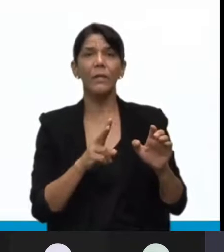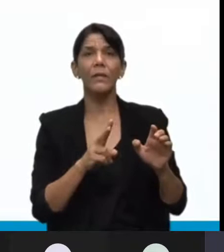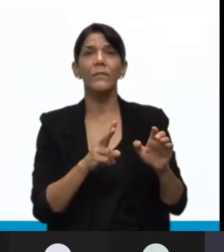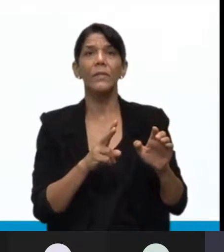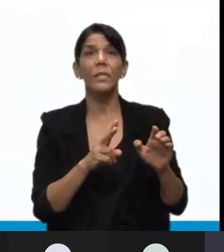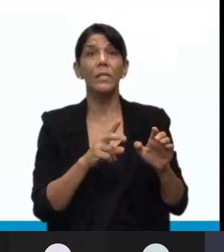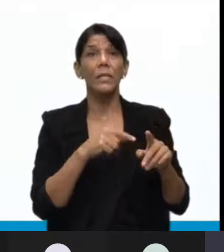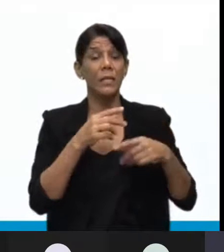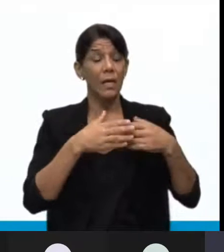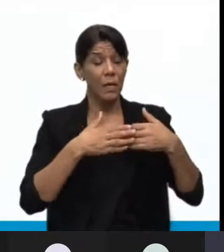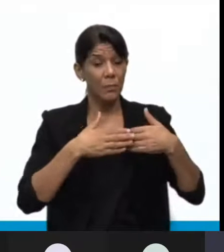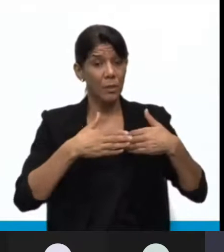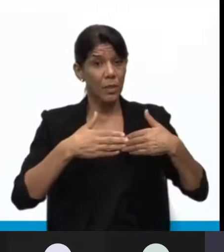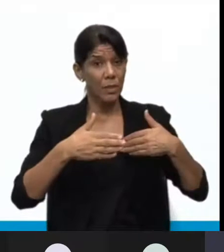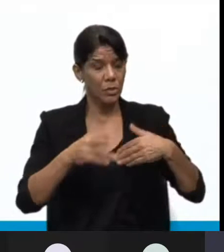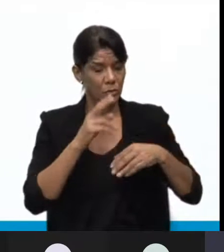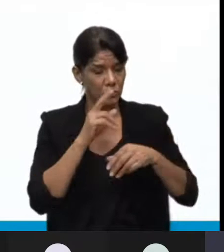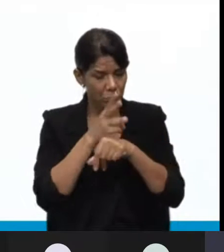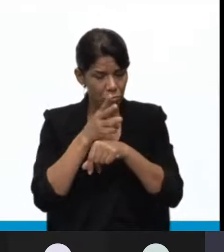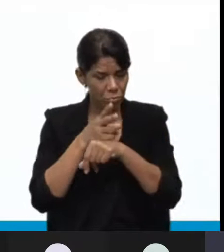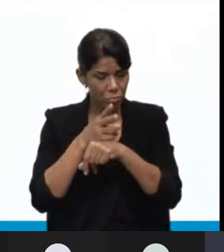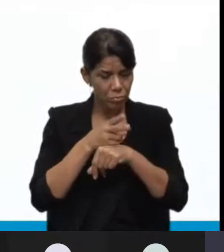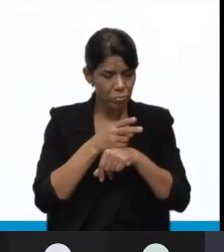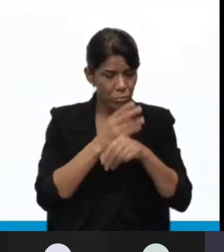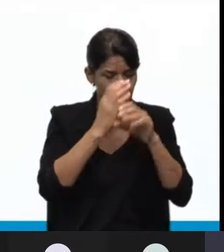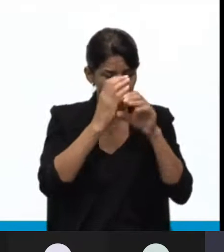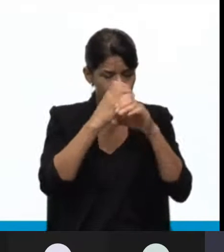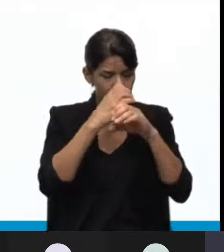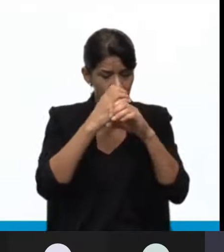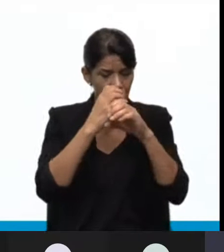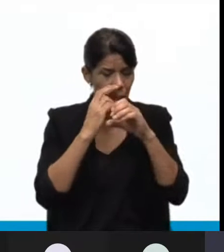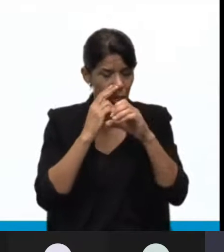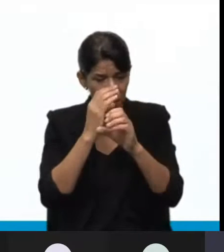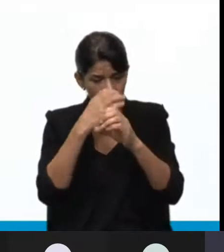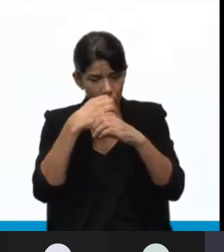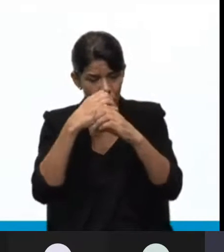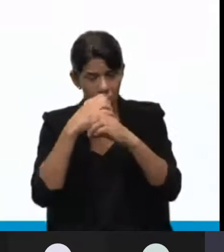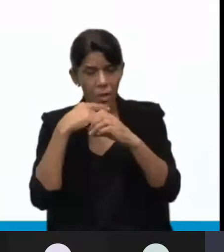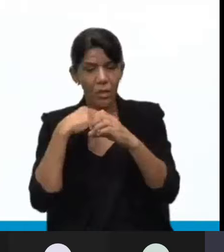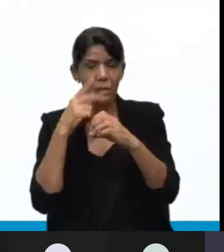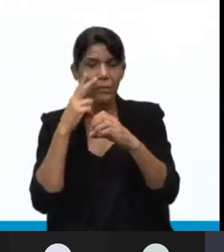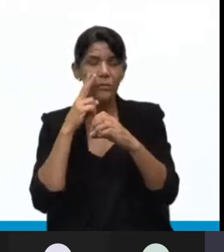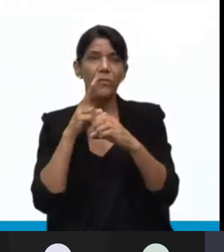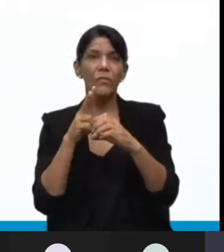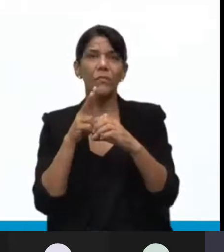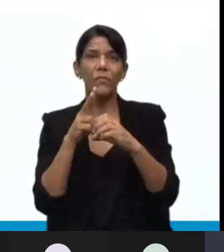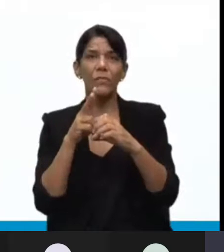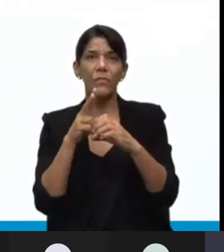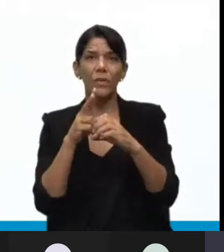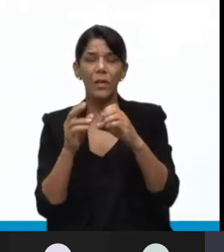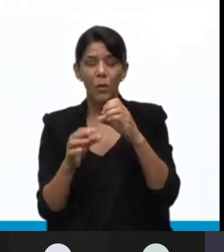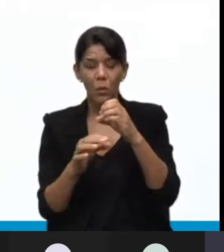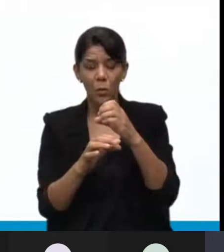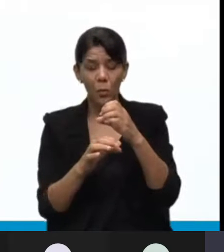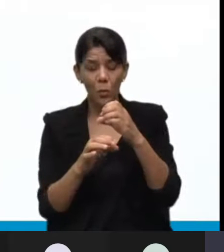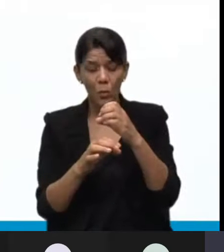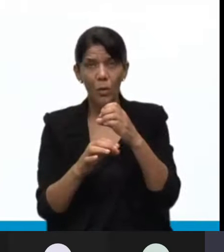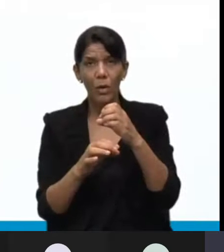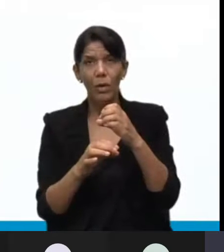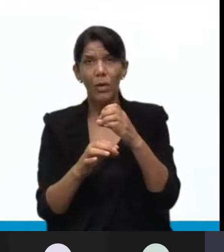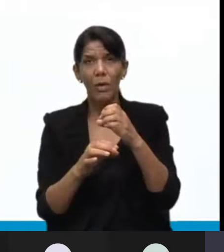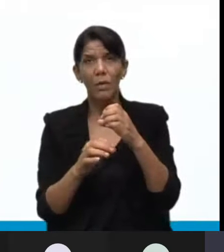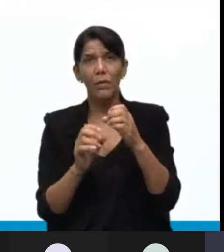nosso tecido e a partir, né, da observação geral ali da exploração da lâmina é que a gente vai então colocar, né,